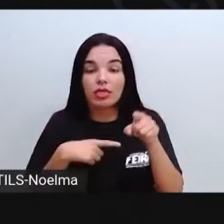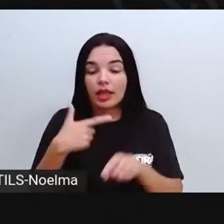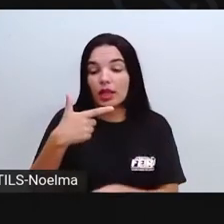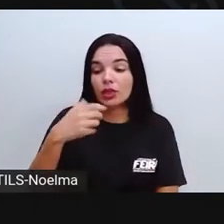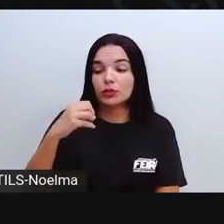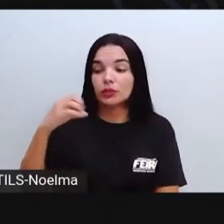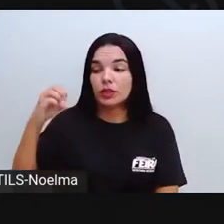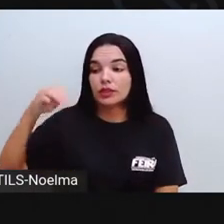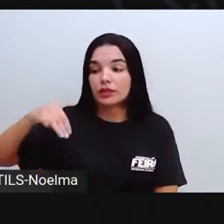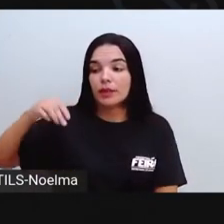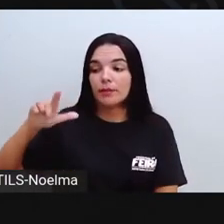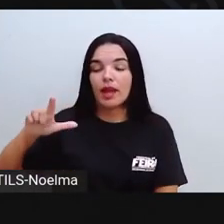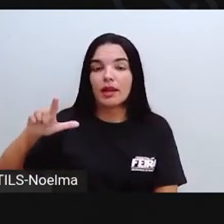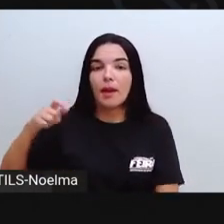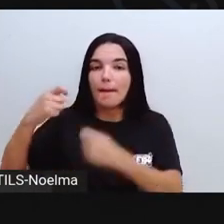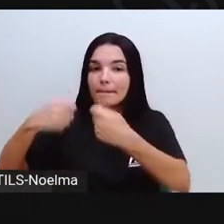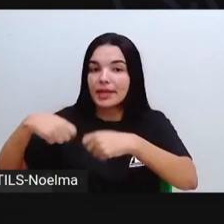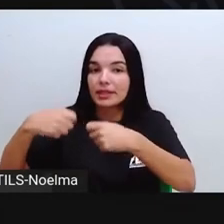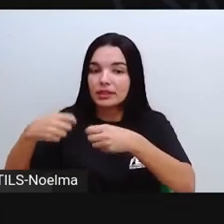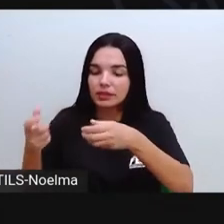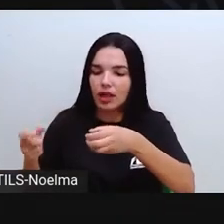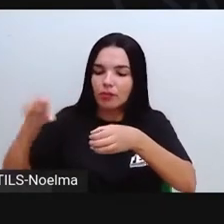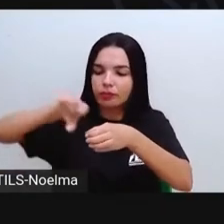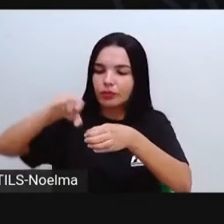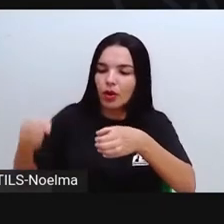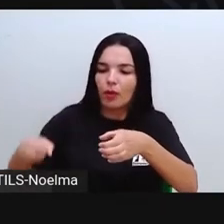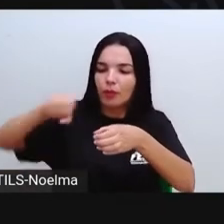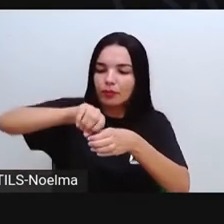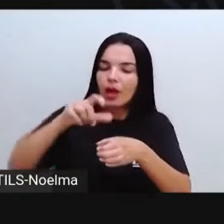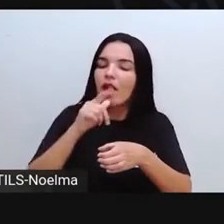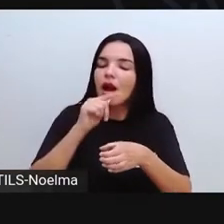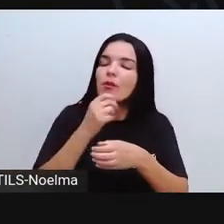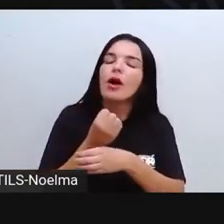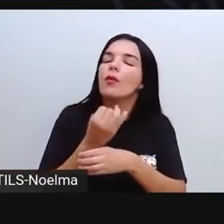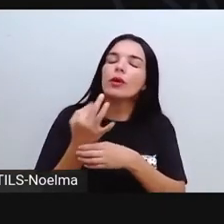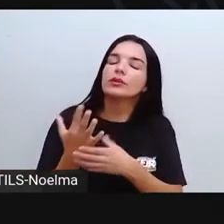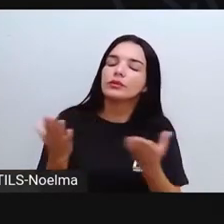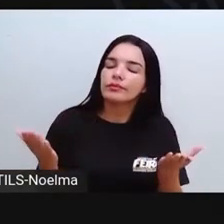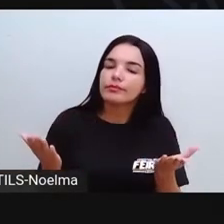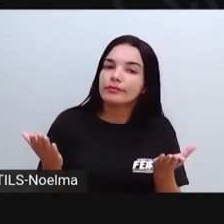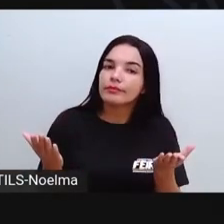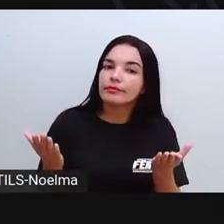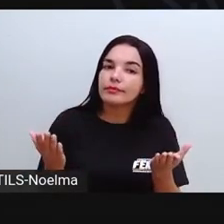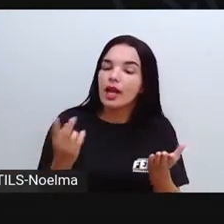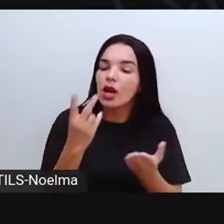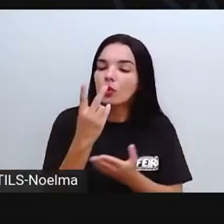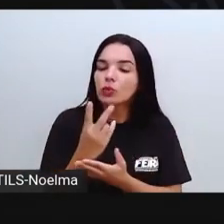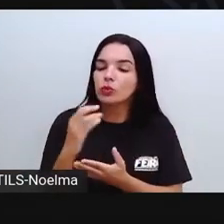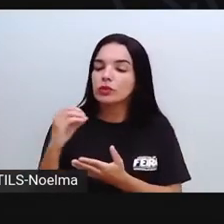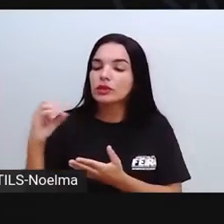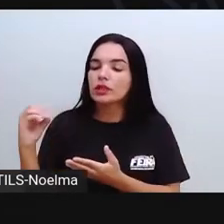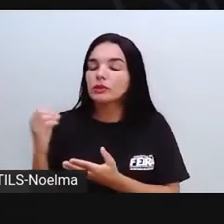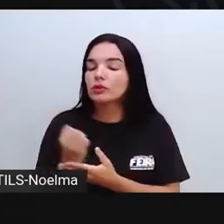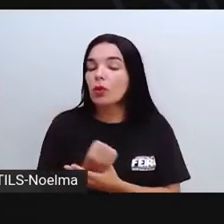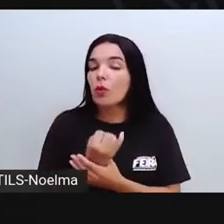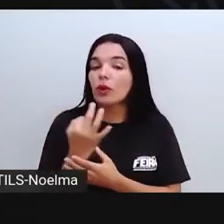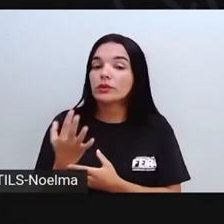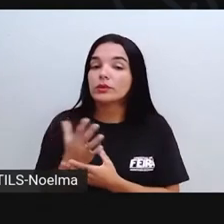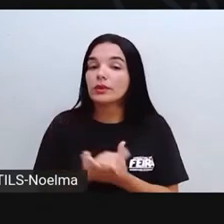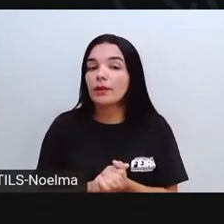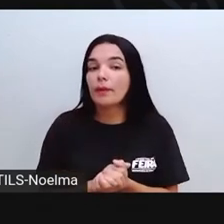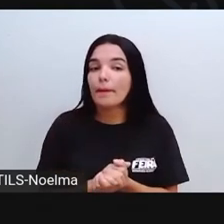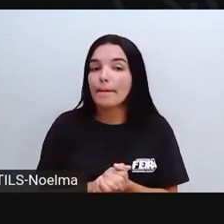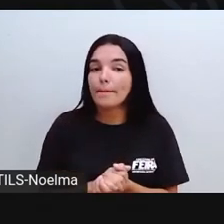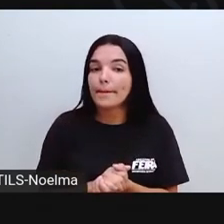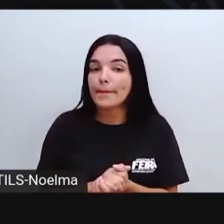gente precisa colocar aqui de água para poder dar 1 litro. Quanto é de 200 ml? 200